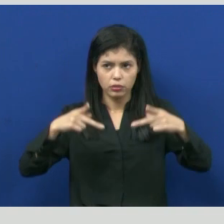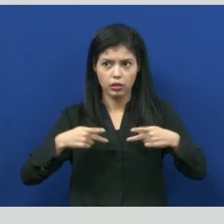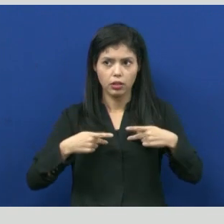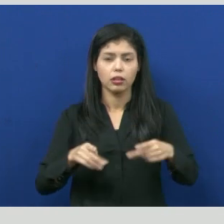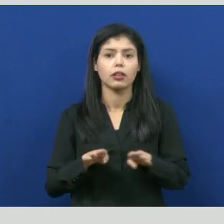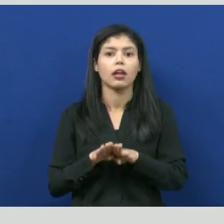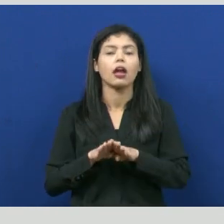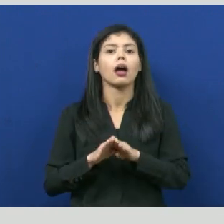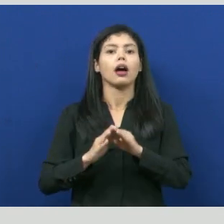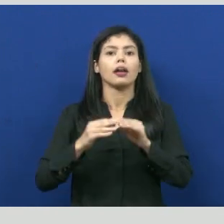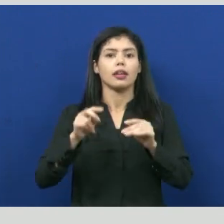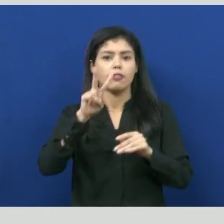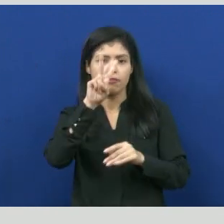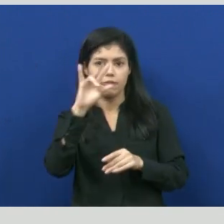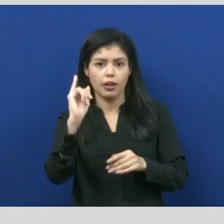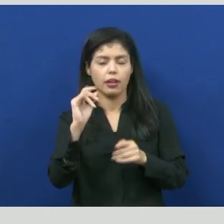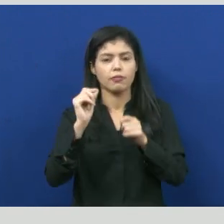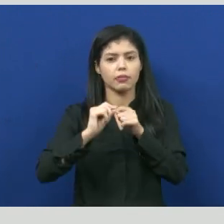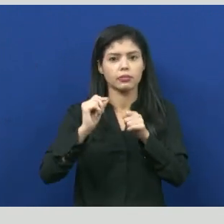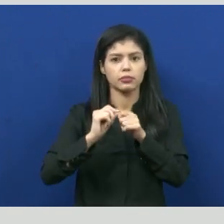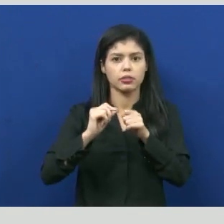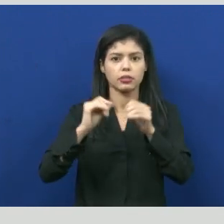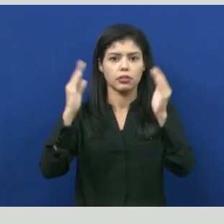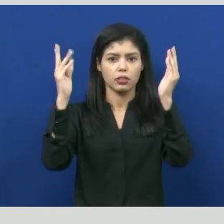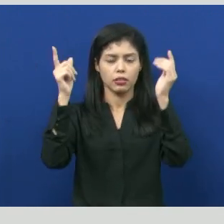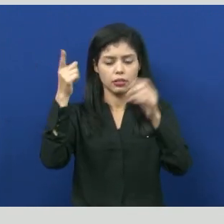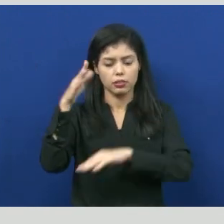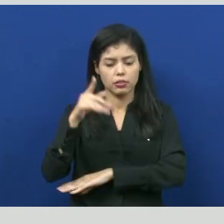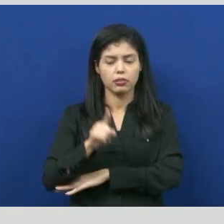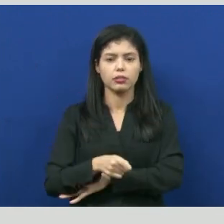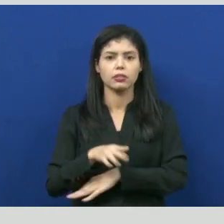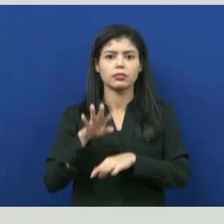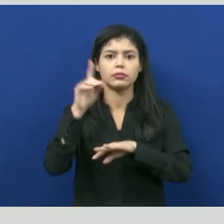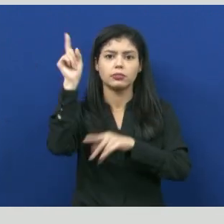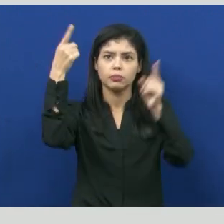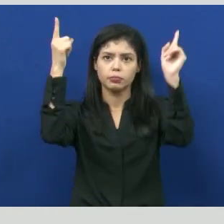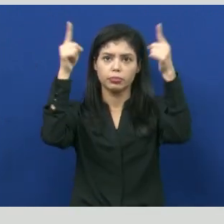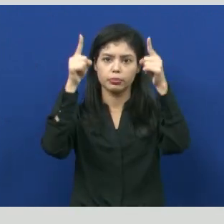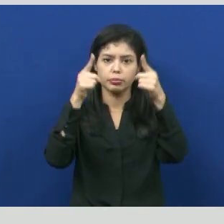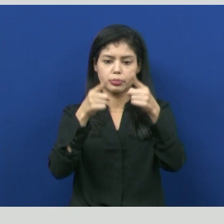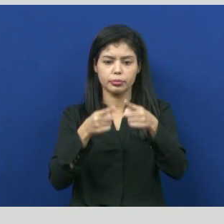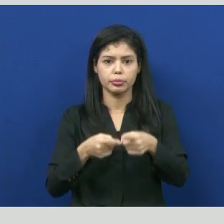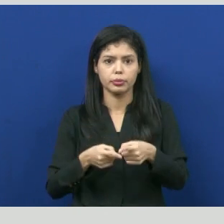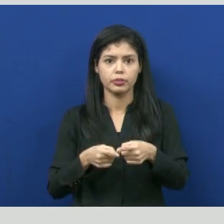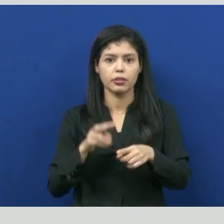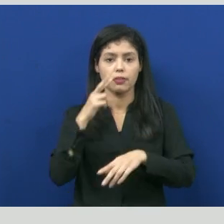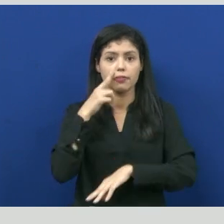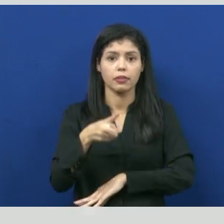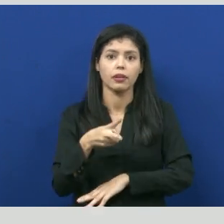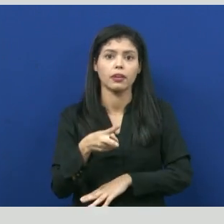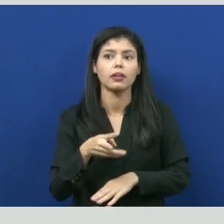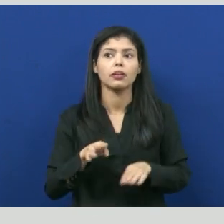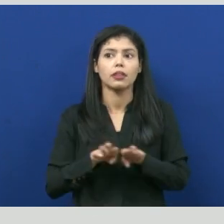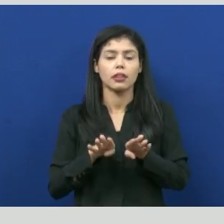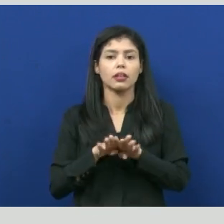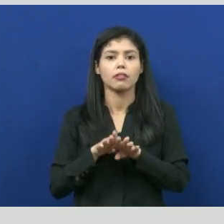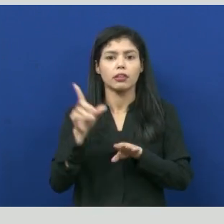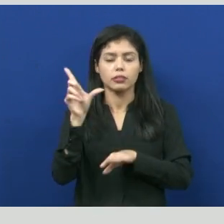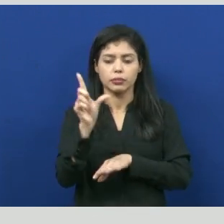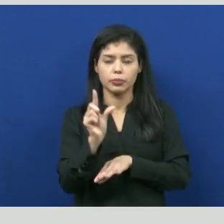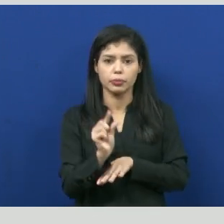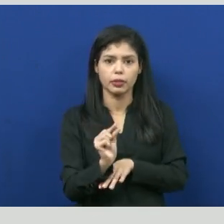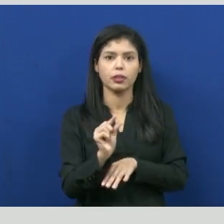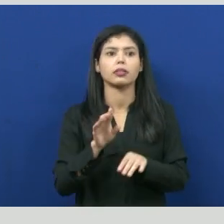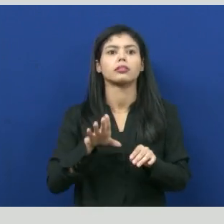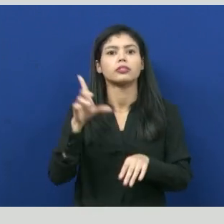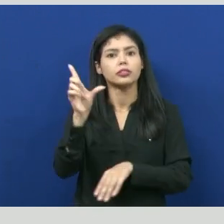e conforme nós vamos descendo as categorias taxonômicas, ela vai funilando,